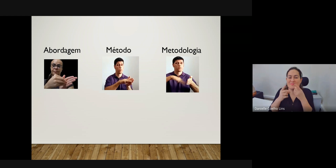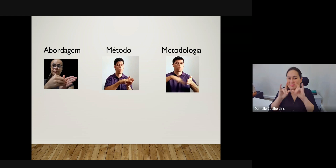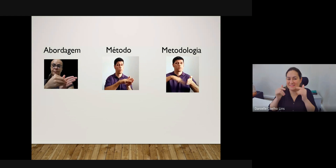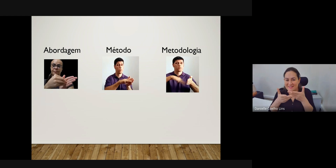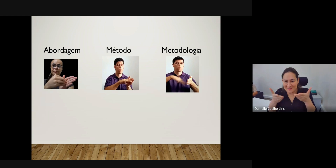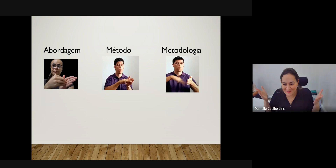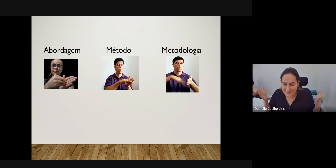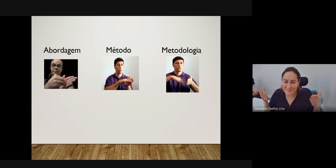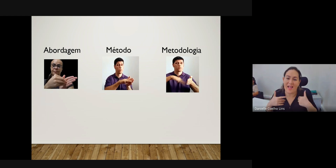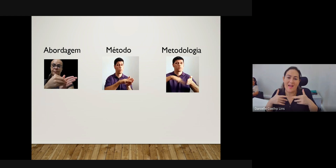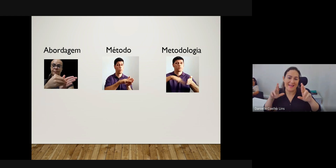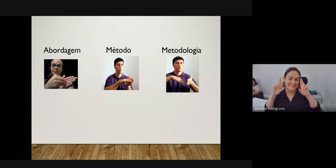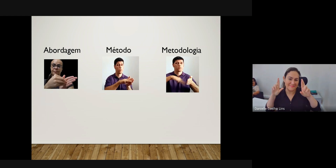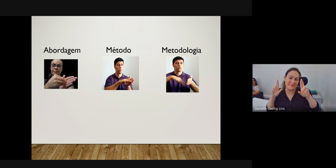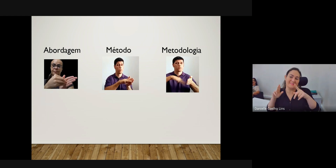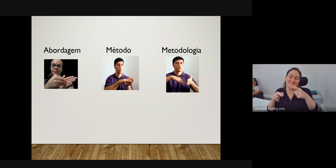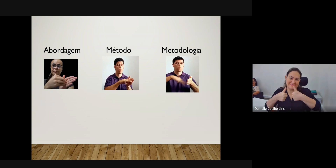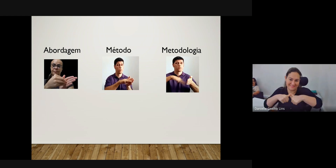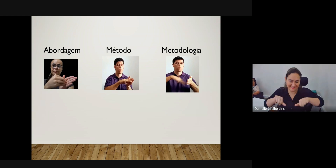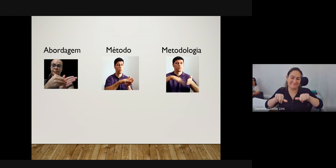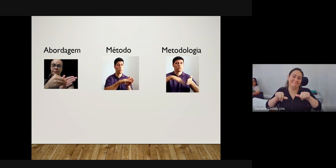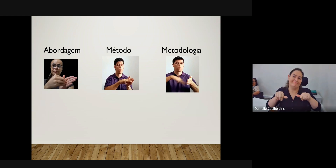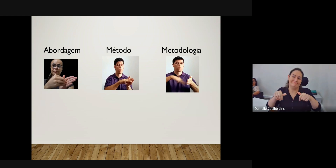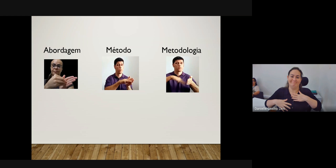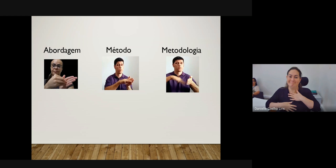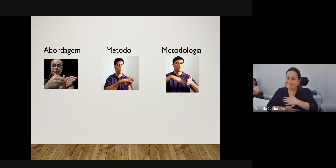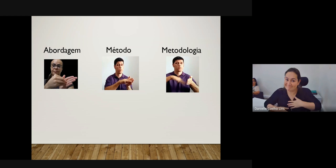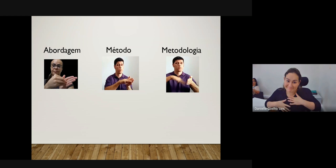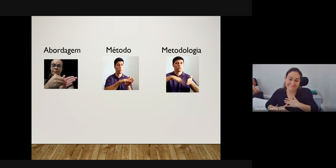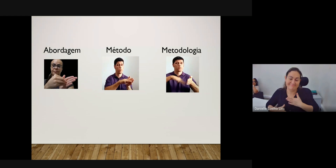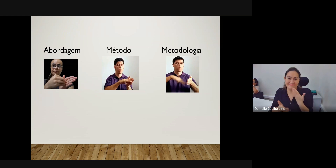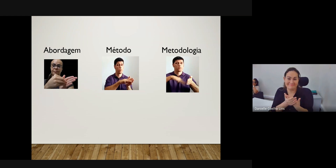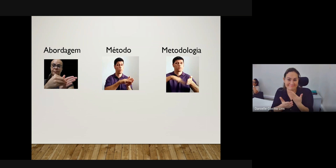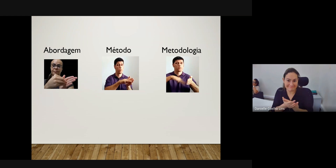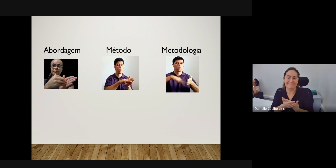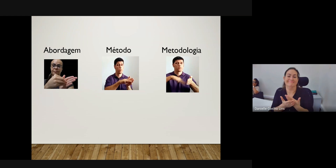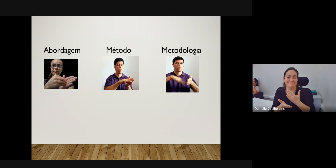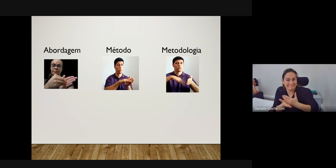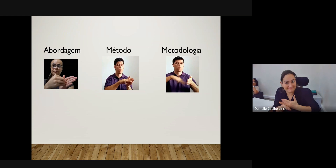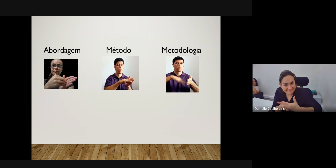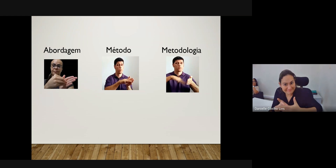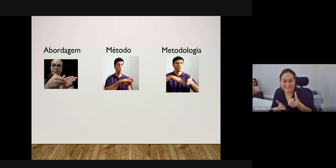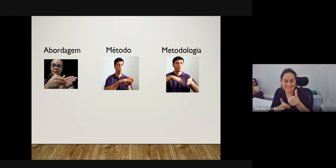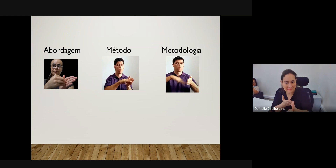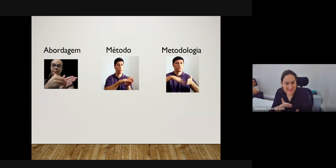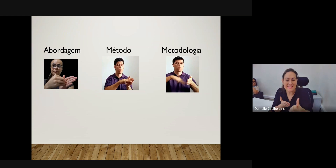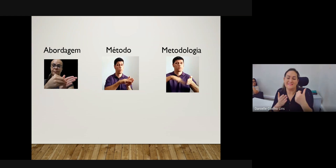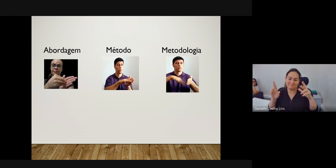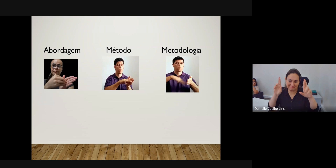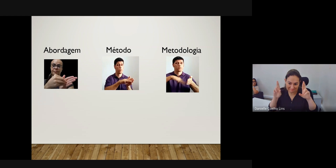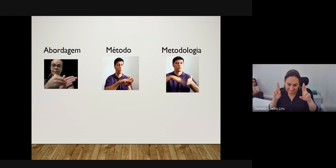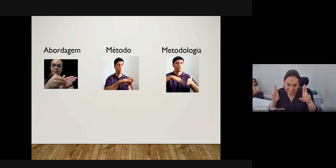Olá, um bom dia a todos vocês, né? Obrigado por vocês estarem aqui nesse início